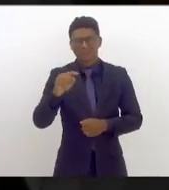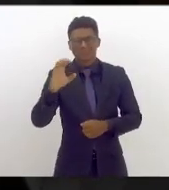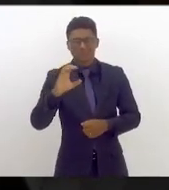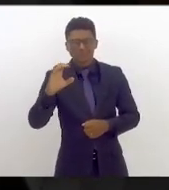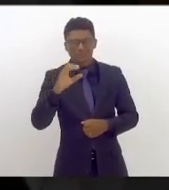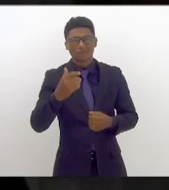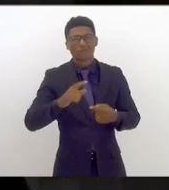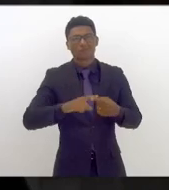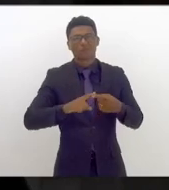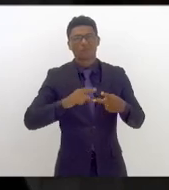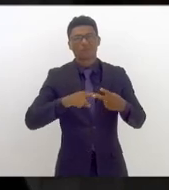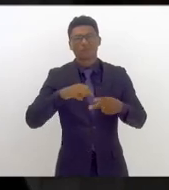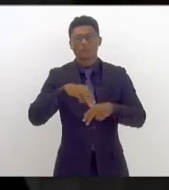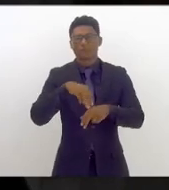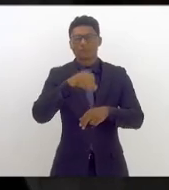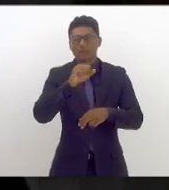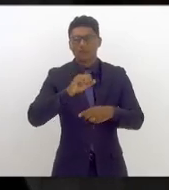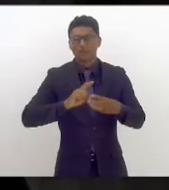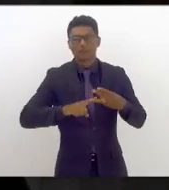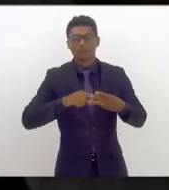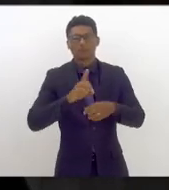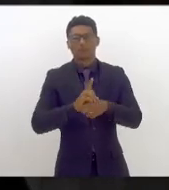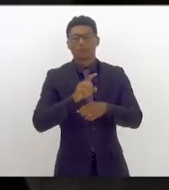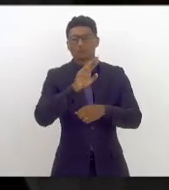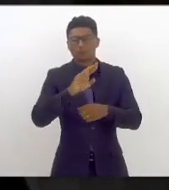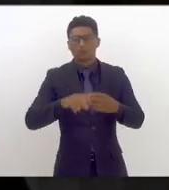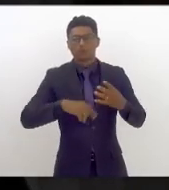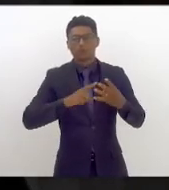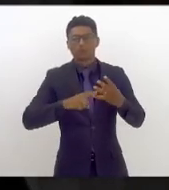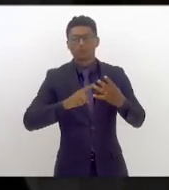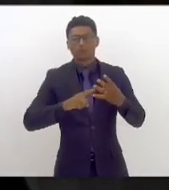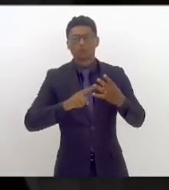de mestrado, bolsas de doutorado, bolsas